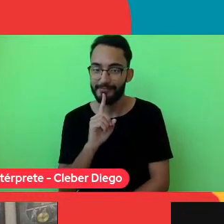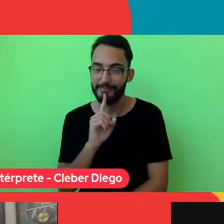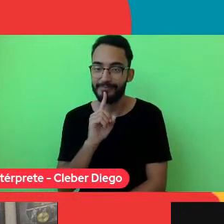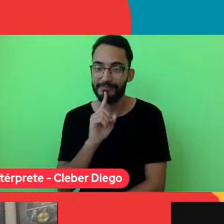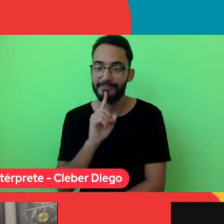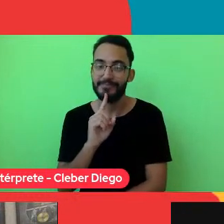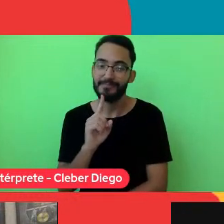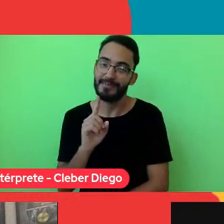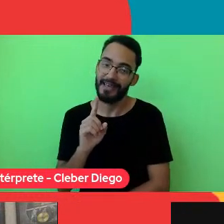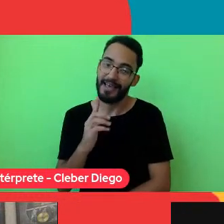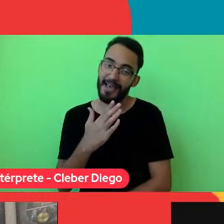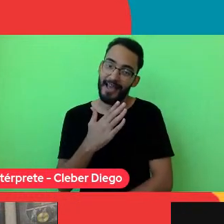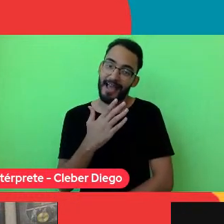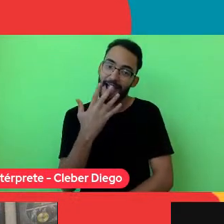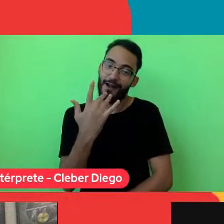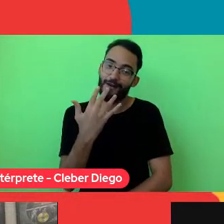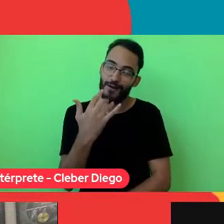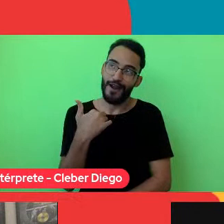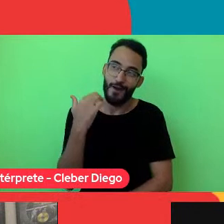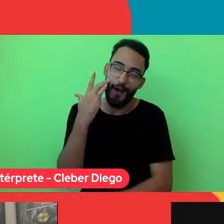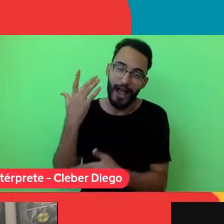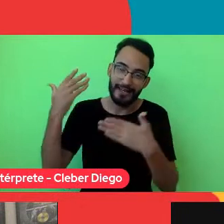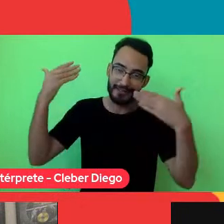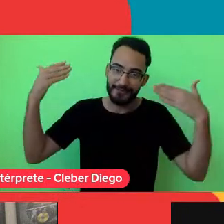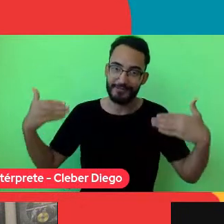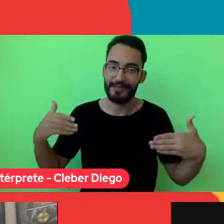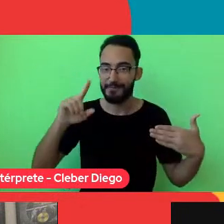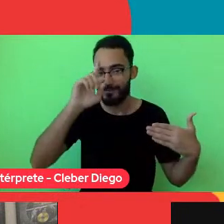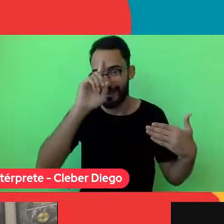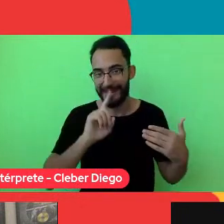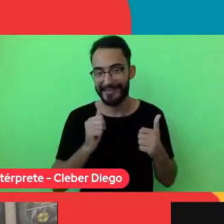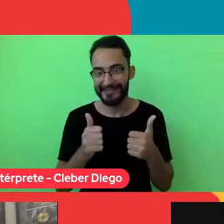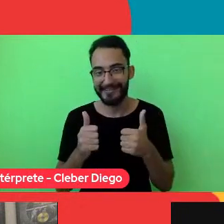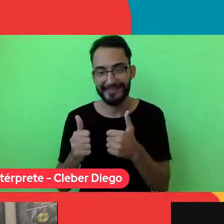cor que eu acho que é. Tá bom?